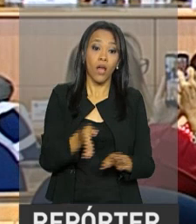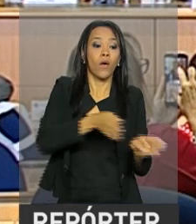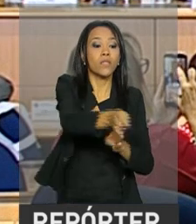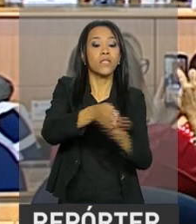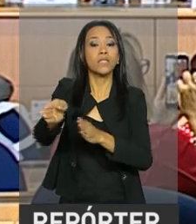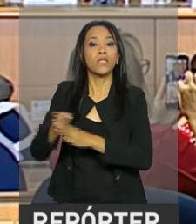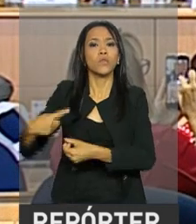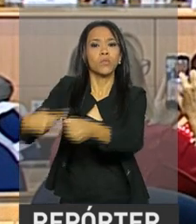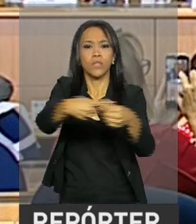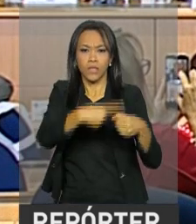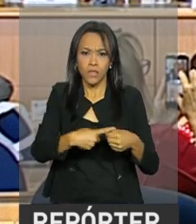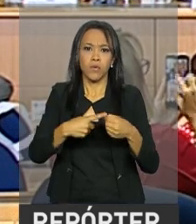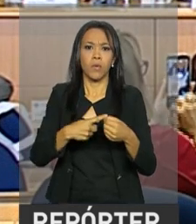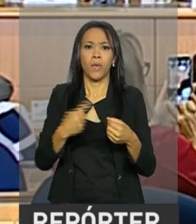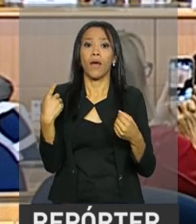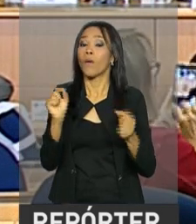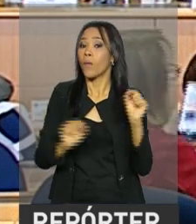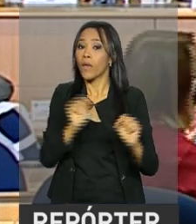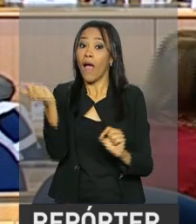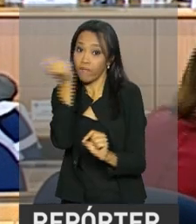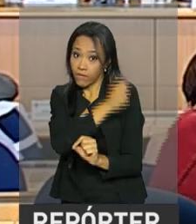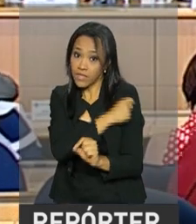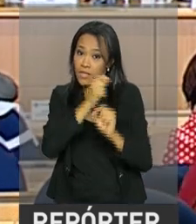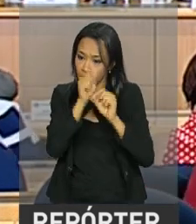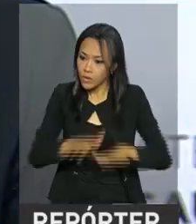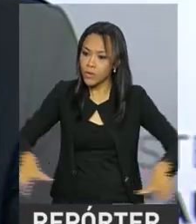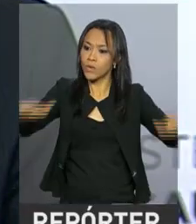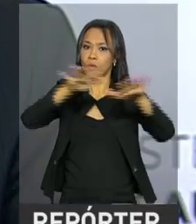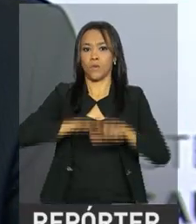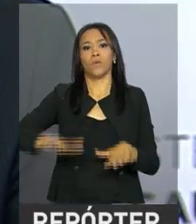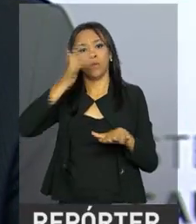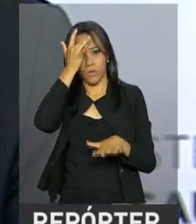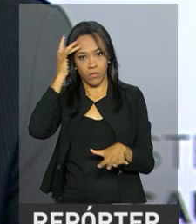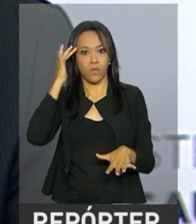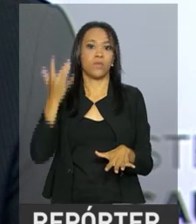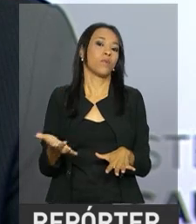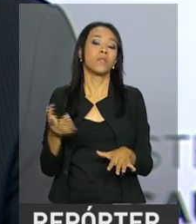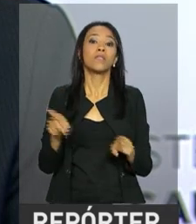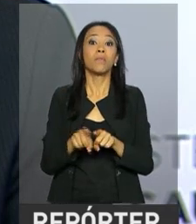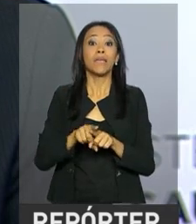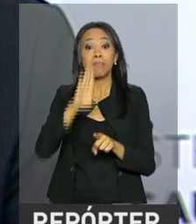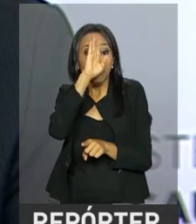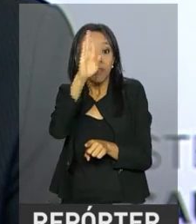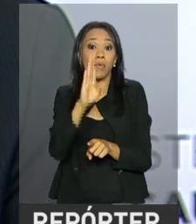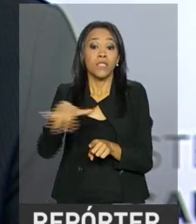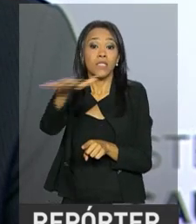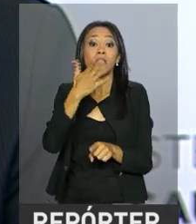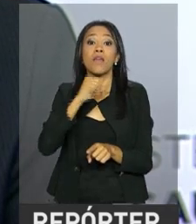programação da silva vacinação enfatizando a necessidade de vacinar a zona rural principalmente